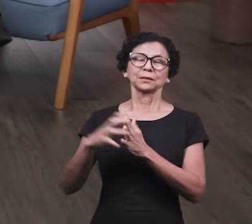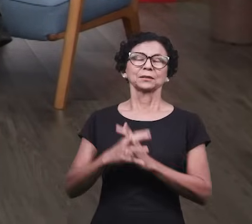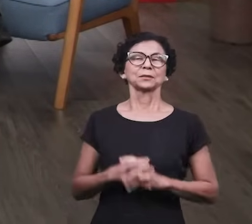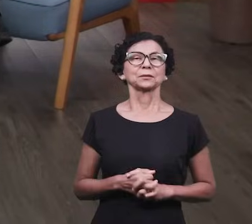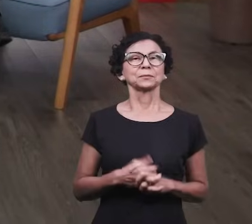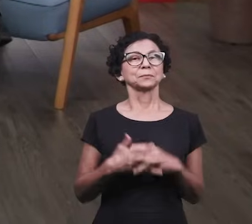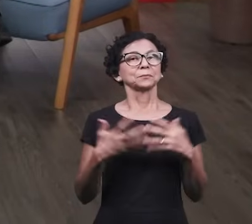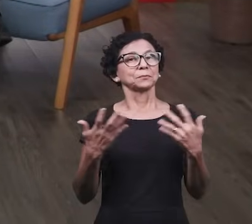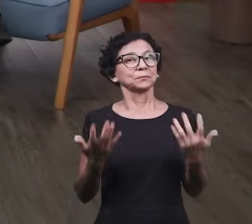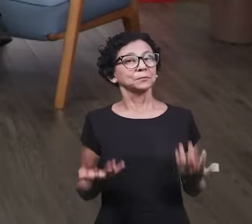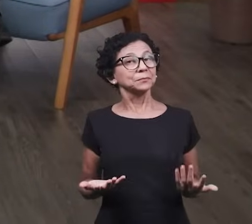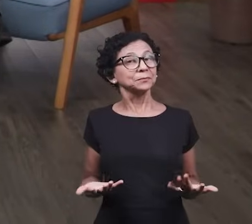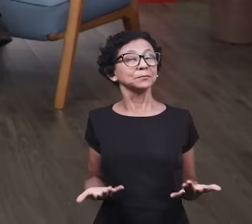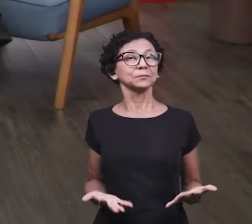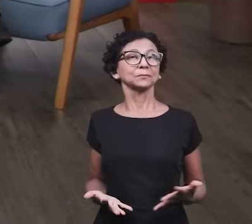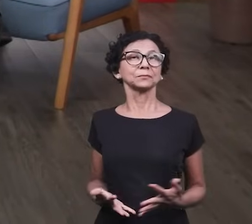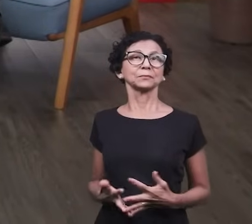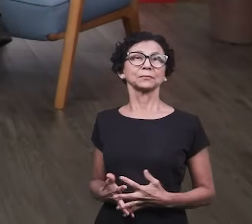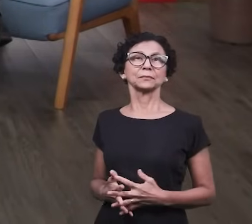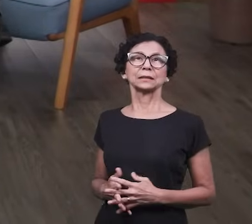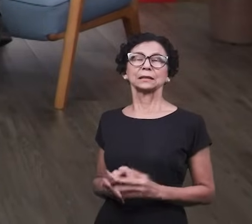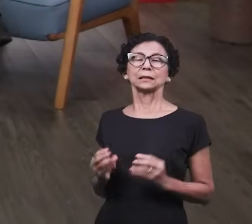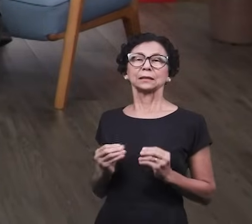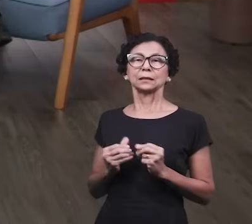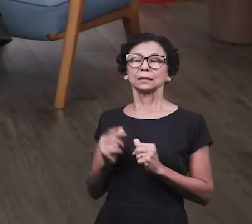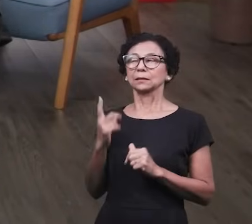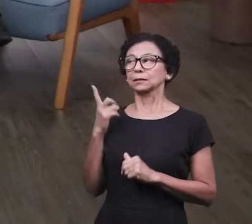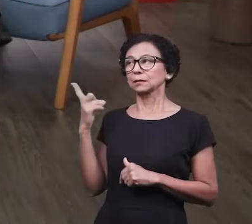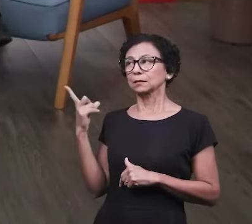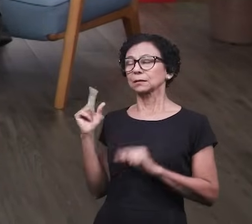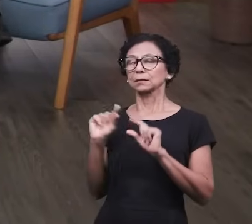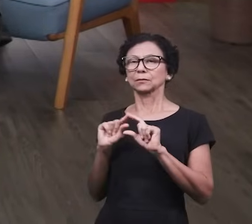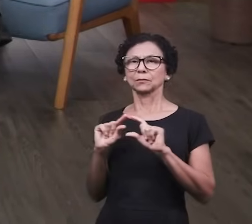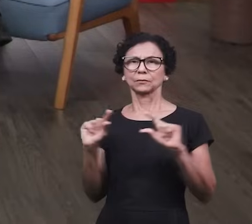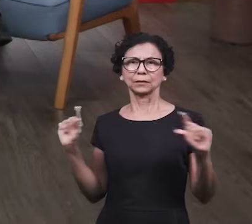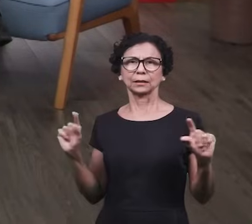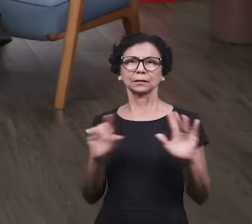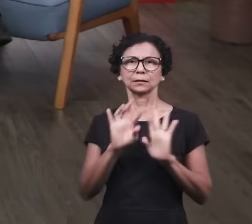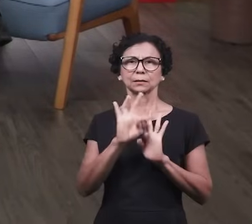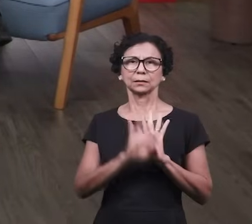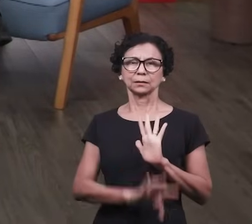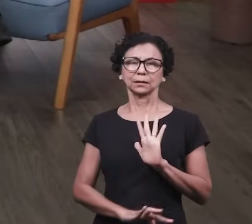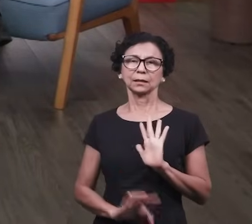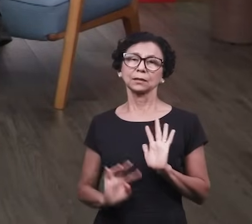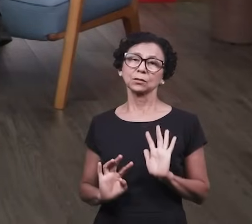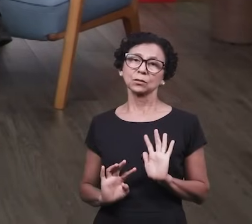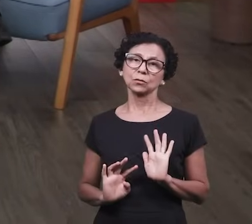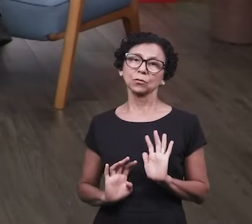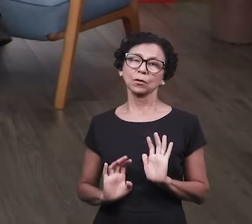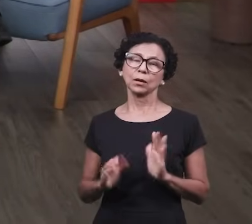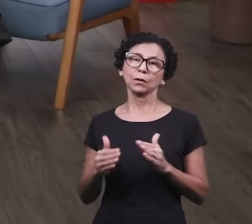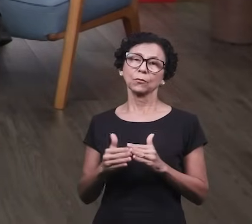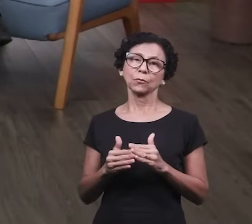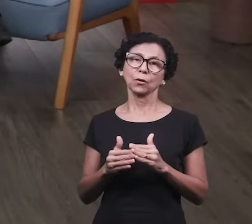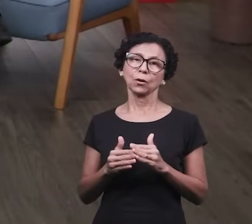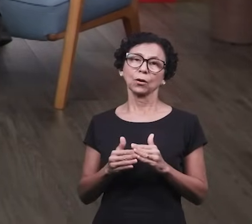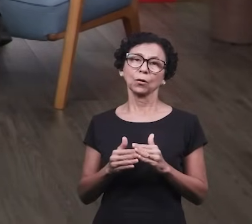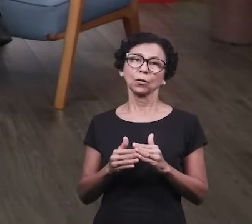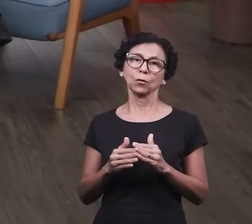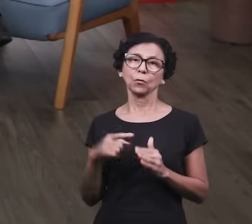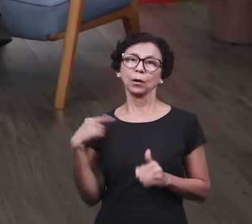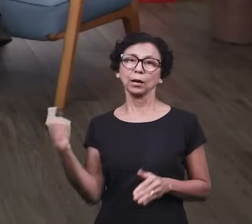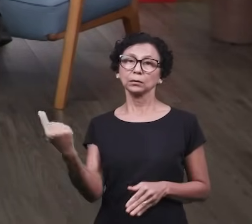Senhor. Portanto, isso aqui, essa expressão, é dirigida a nós, é dirigida a